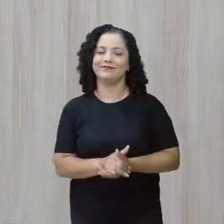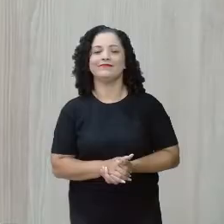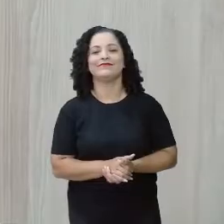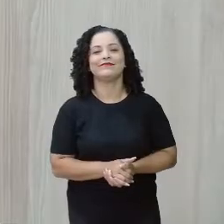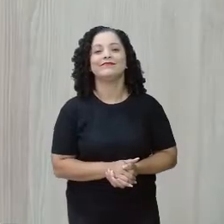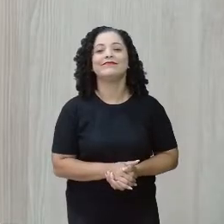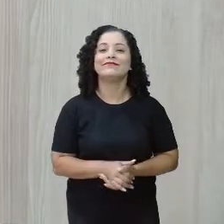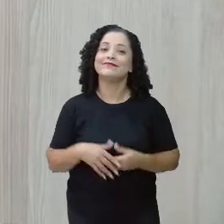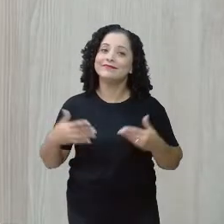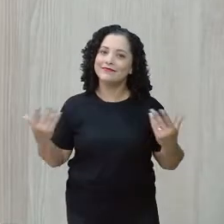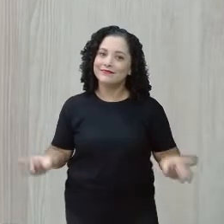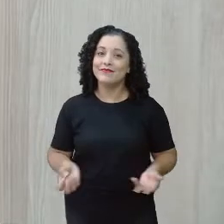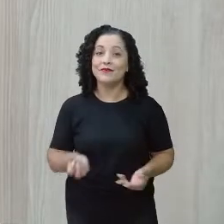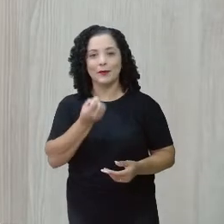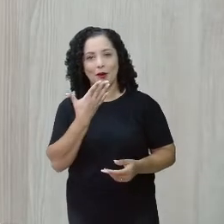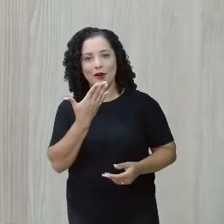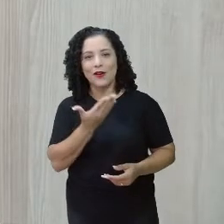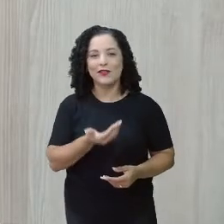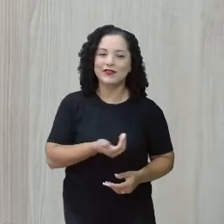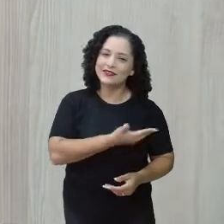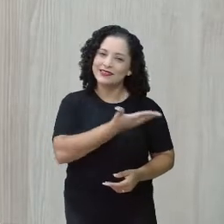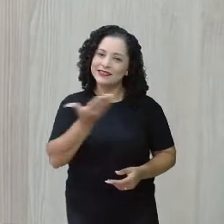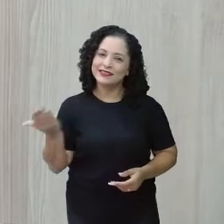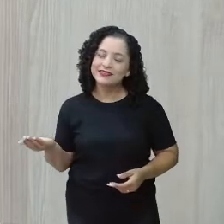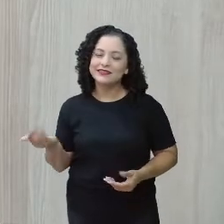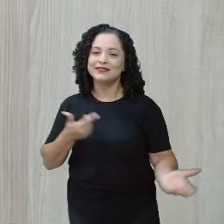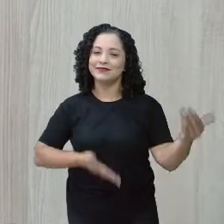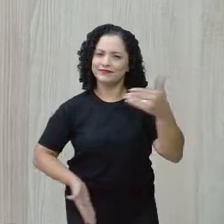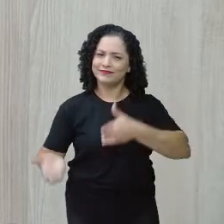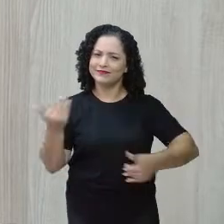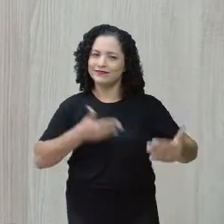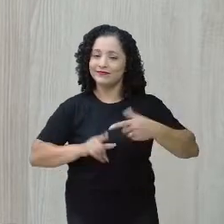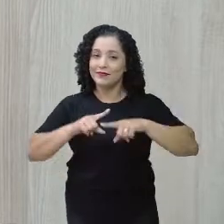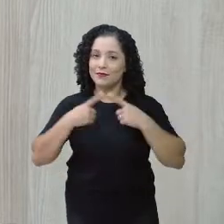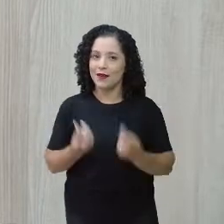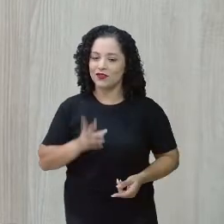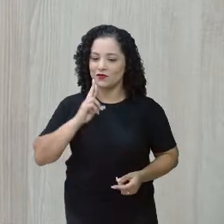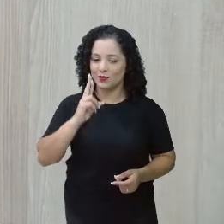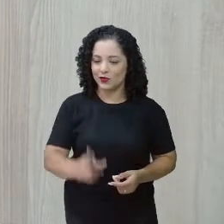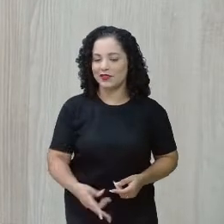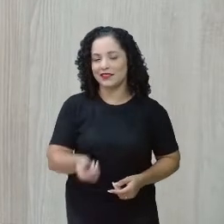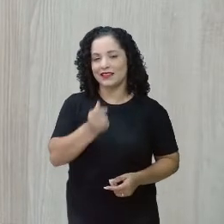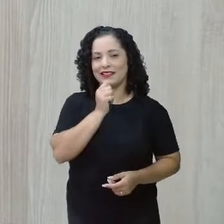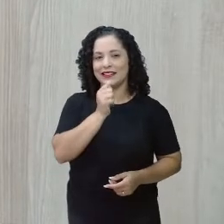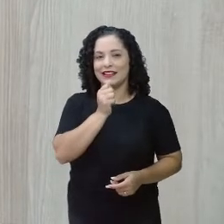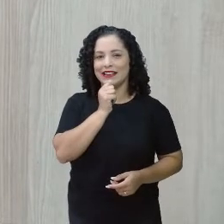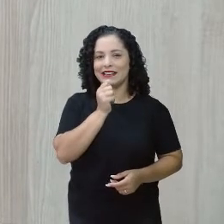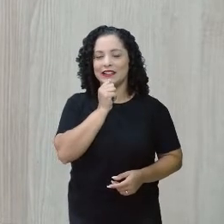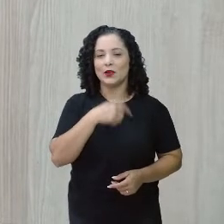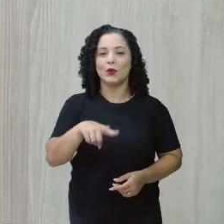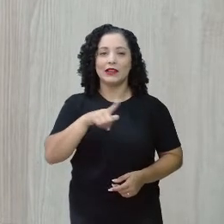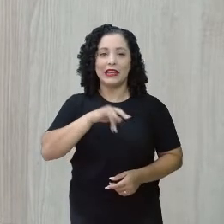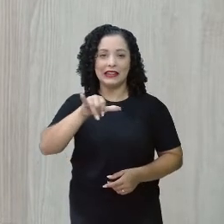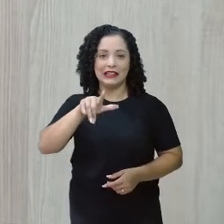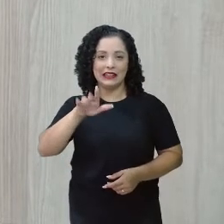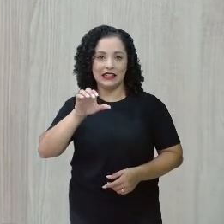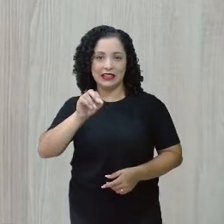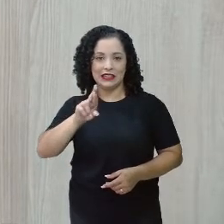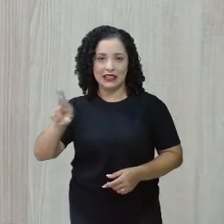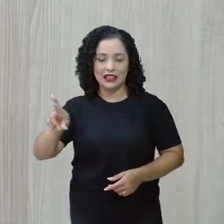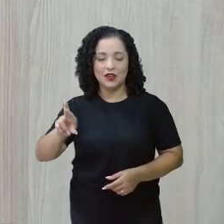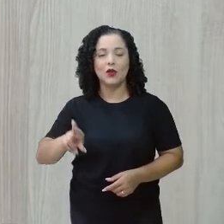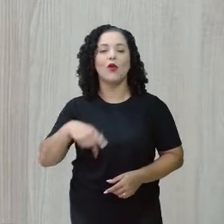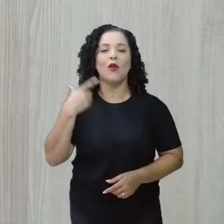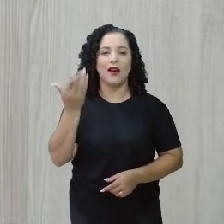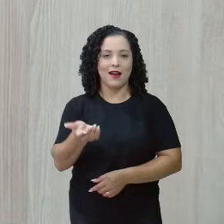professora, tudo bem, pessoal? Então, estão aqui interagindo, mas ainda não responderam essa pergunta. Eu tenho aqui Igor, da Escola Luiz Vaz de